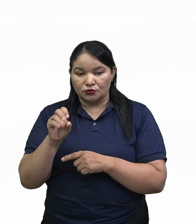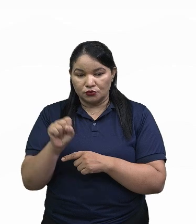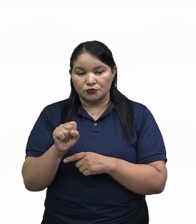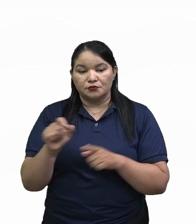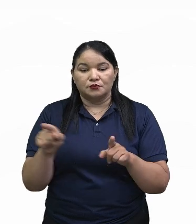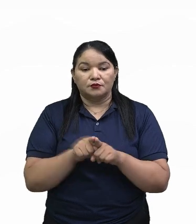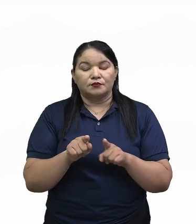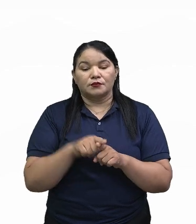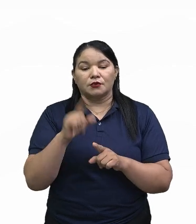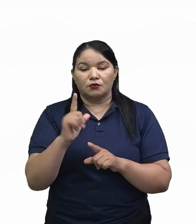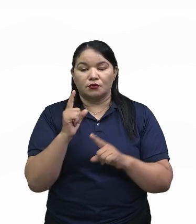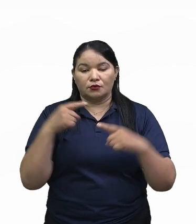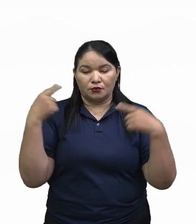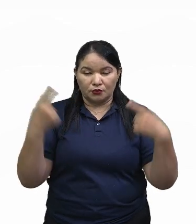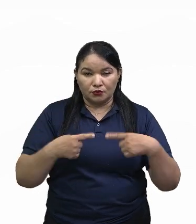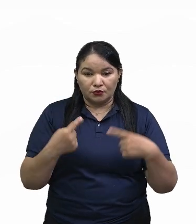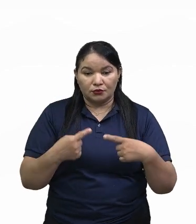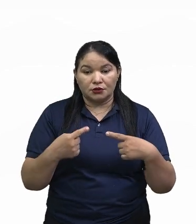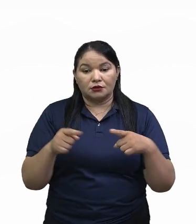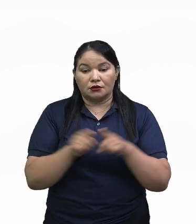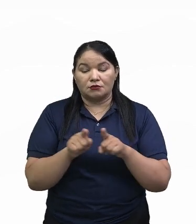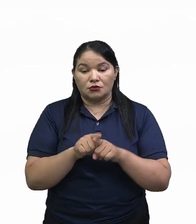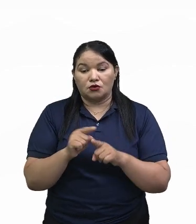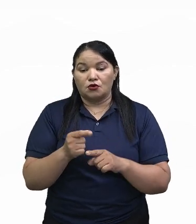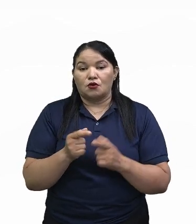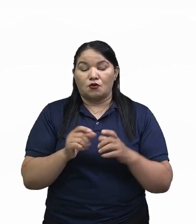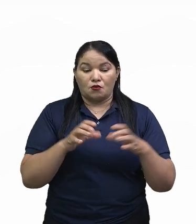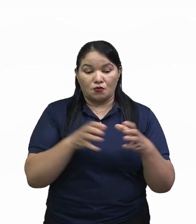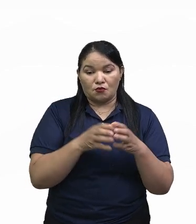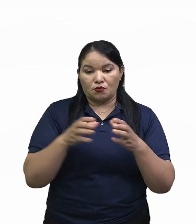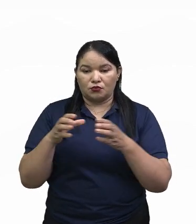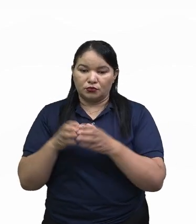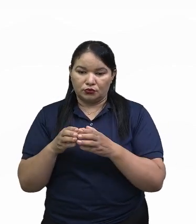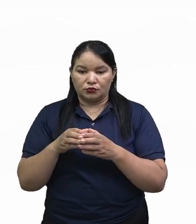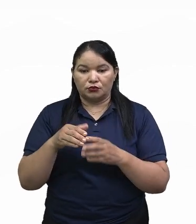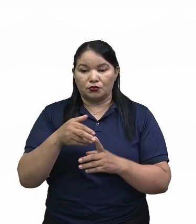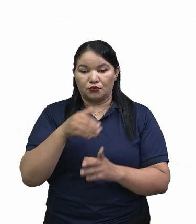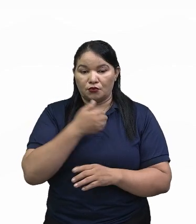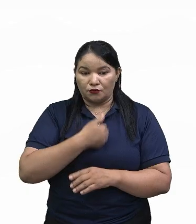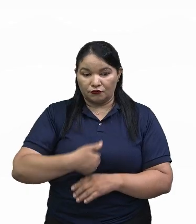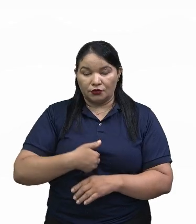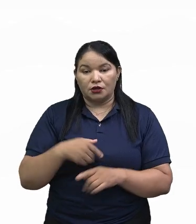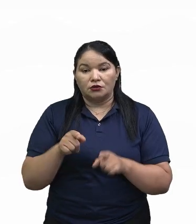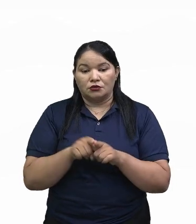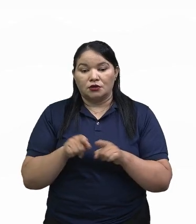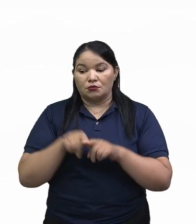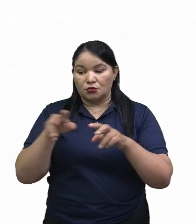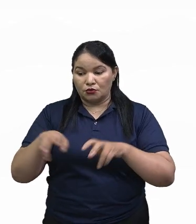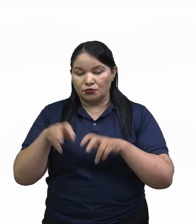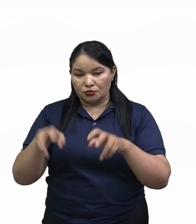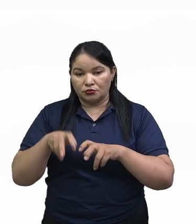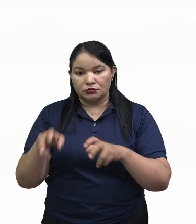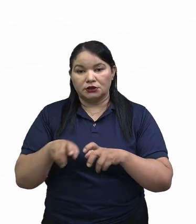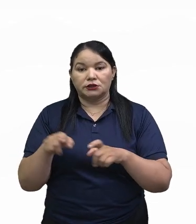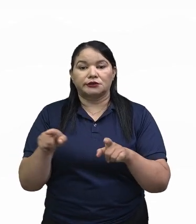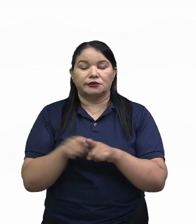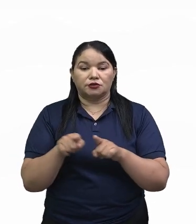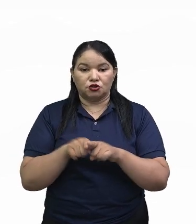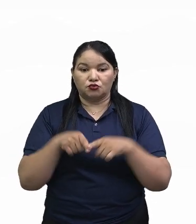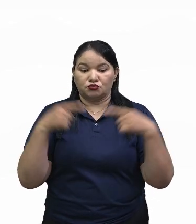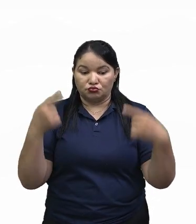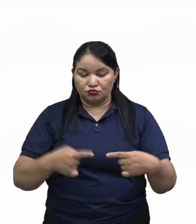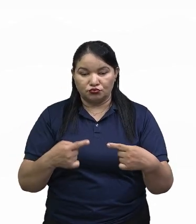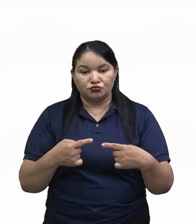uma grande luta, né, entre as tropas e os latifundiários e também os camponeses.